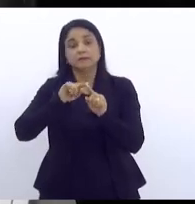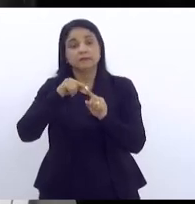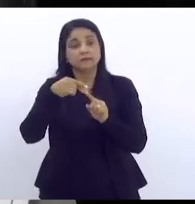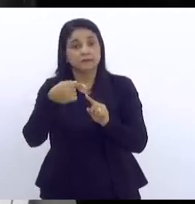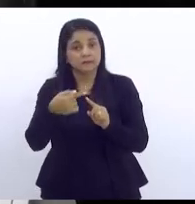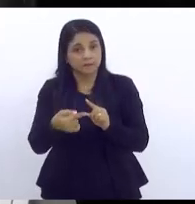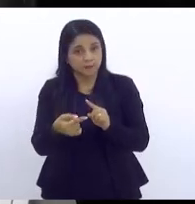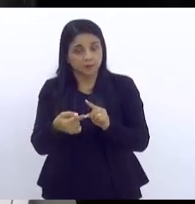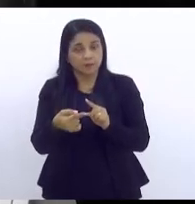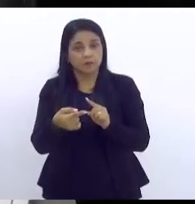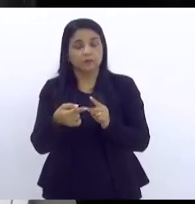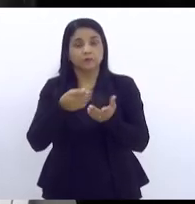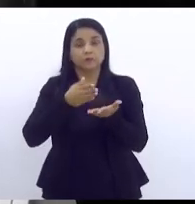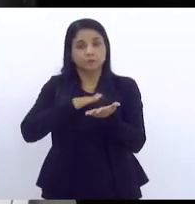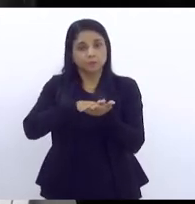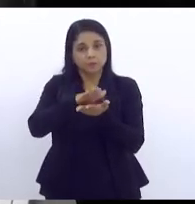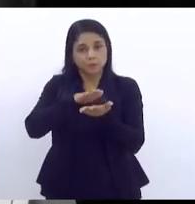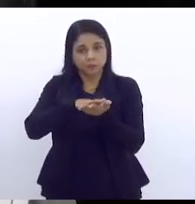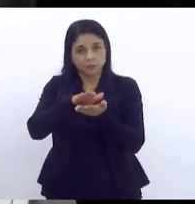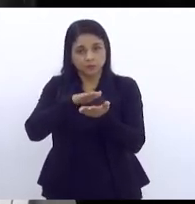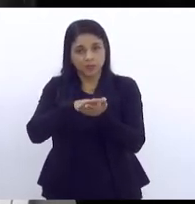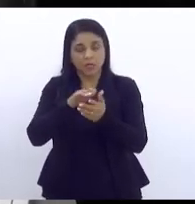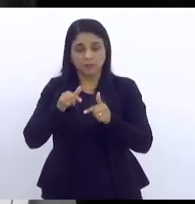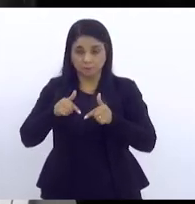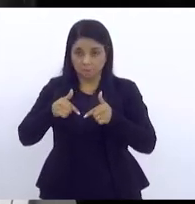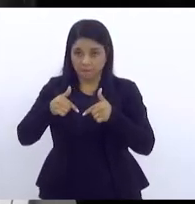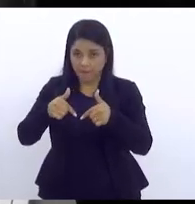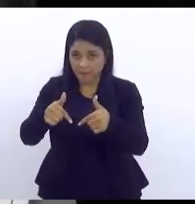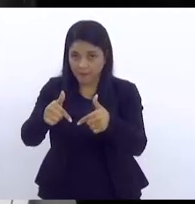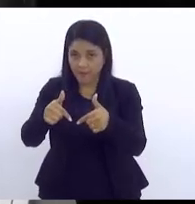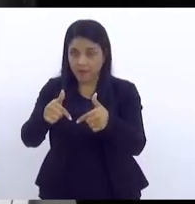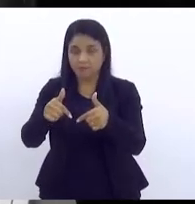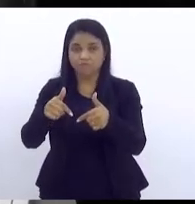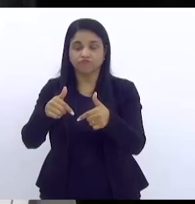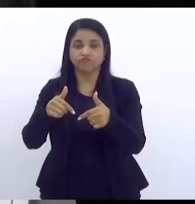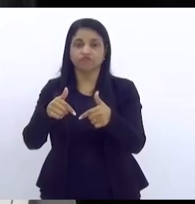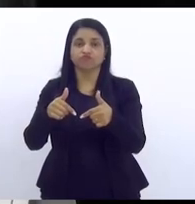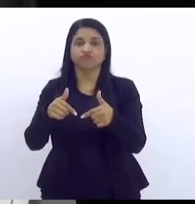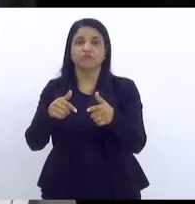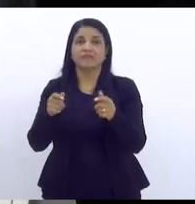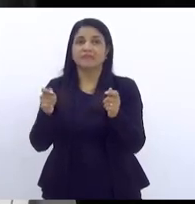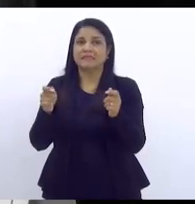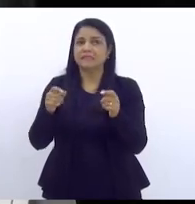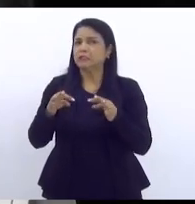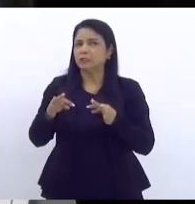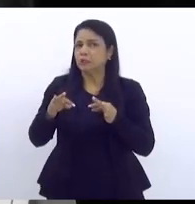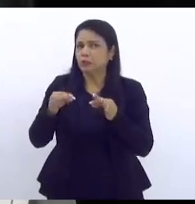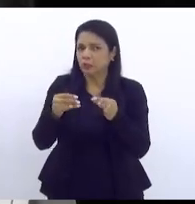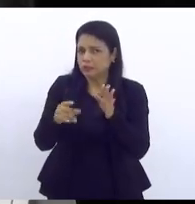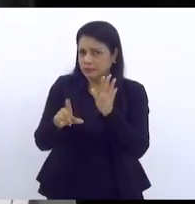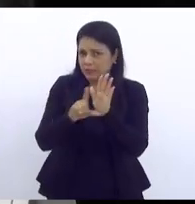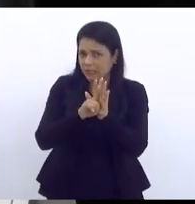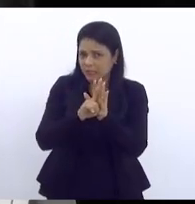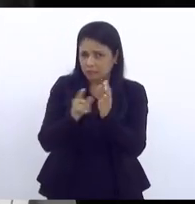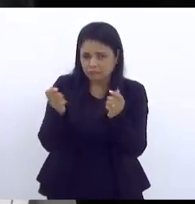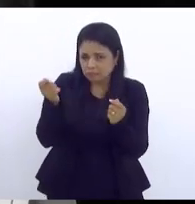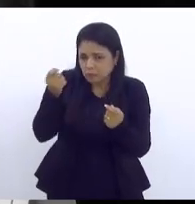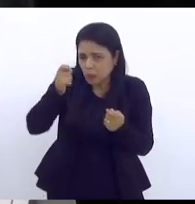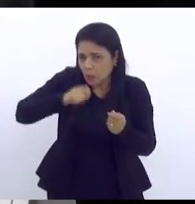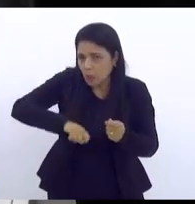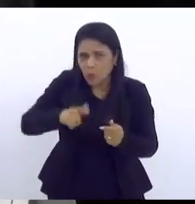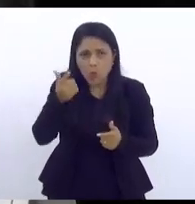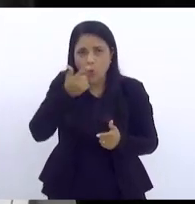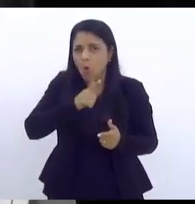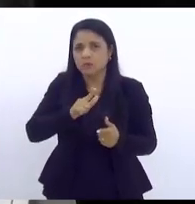eh publicadas e passam a entrar em vigor Nem todas a gente tem tem capacidade de de de cobrir tudo né que